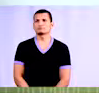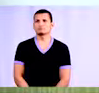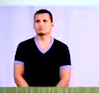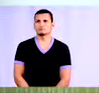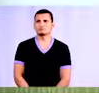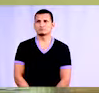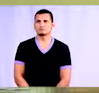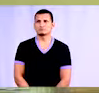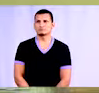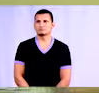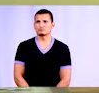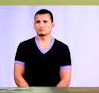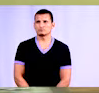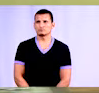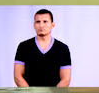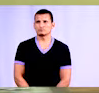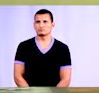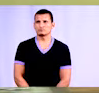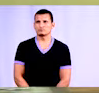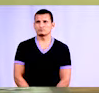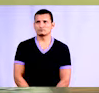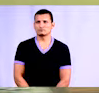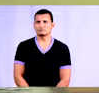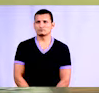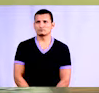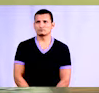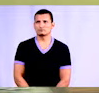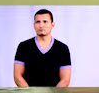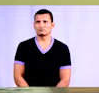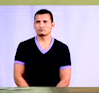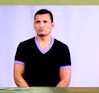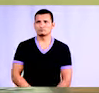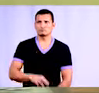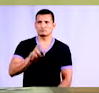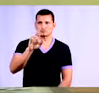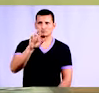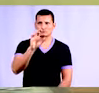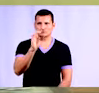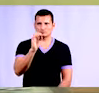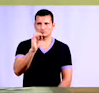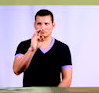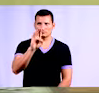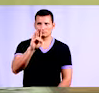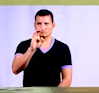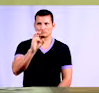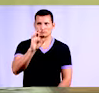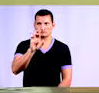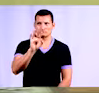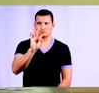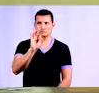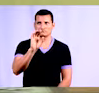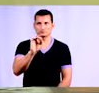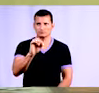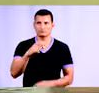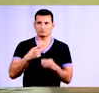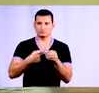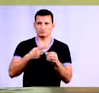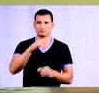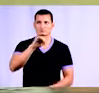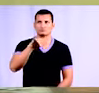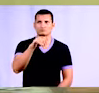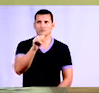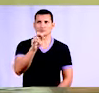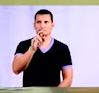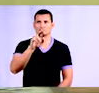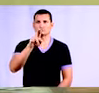principal. Exatamente. Registrando aqui, professora, Sim. o Roberto Silva, de Jaru, respondeu exatamente